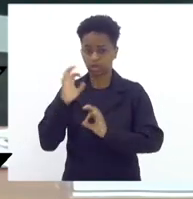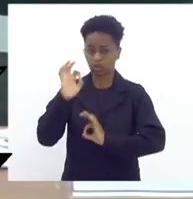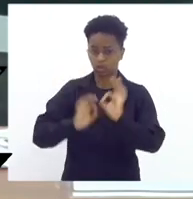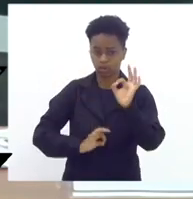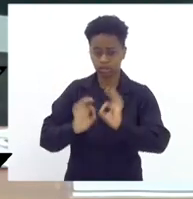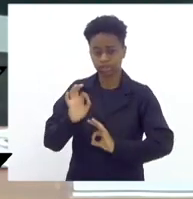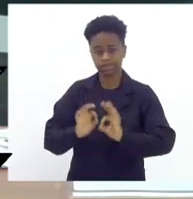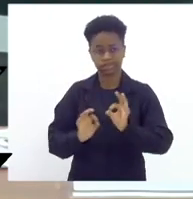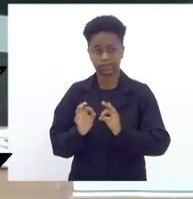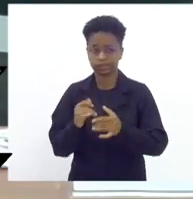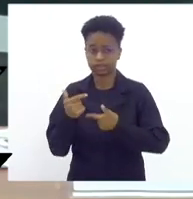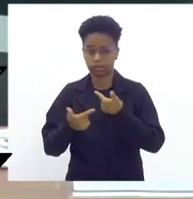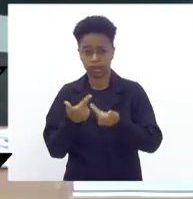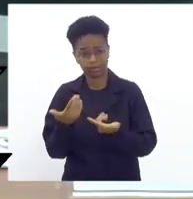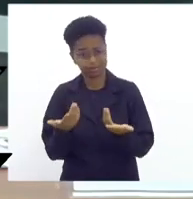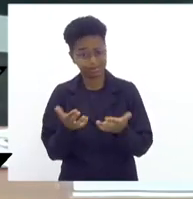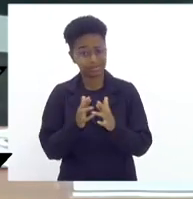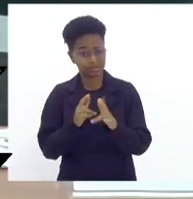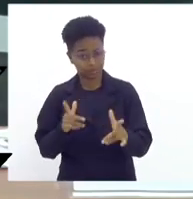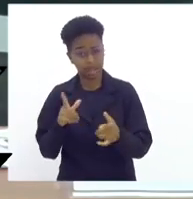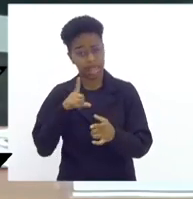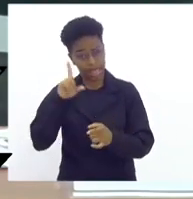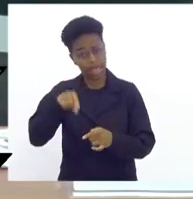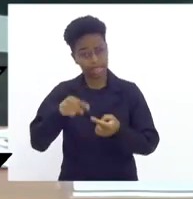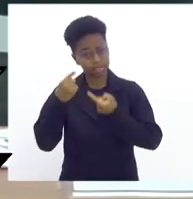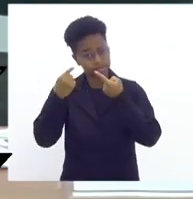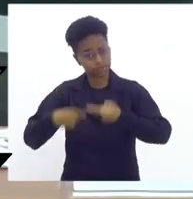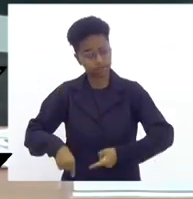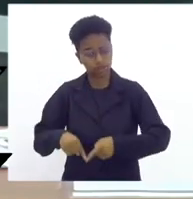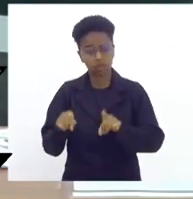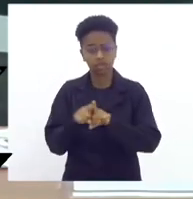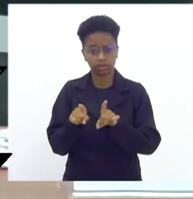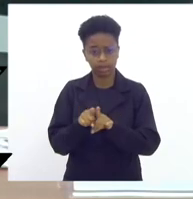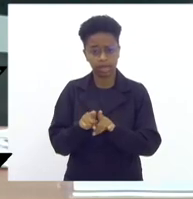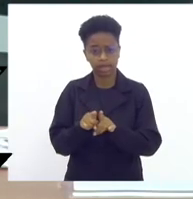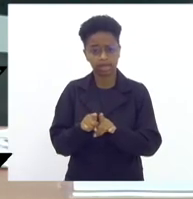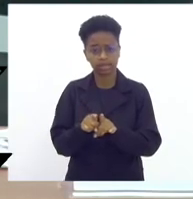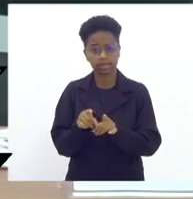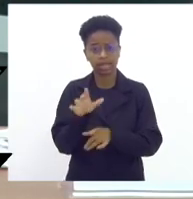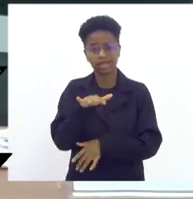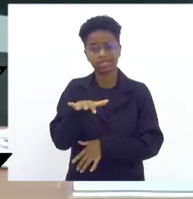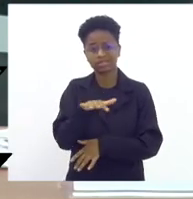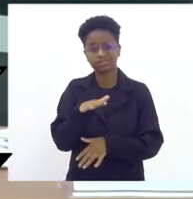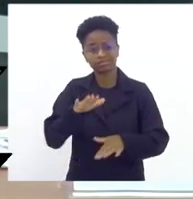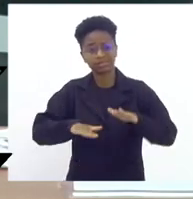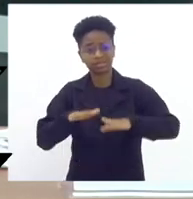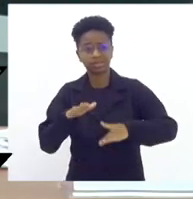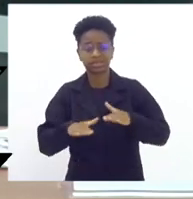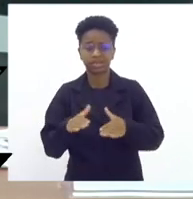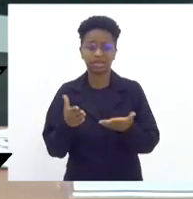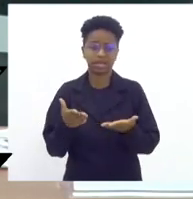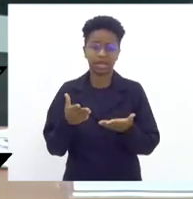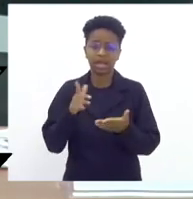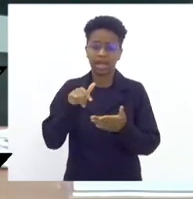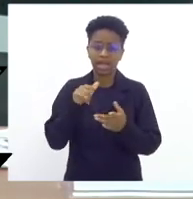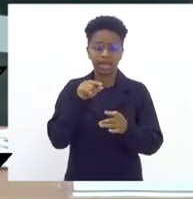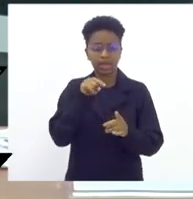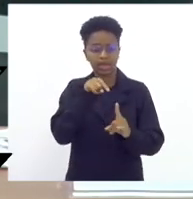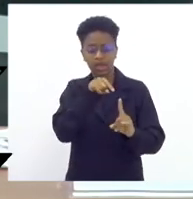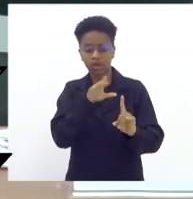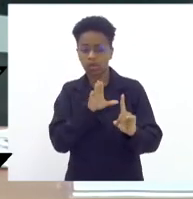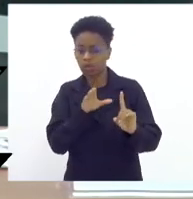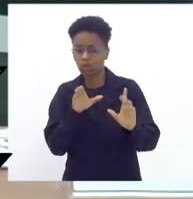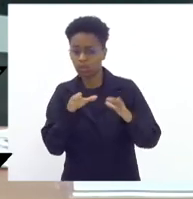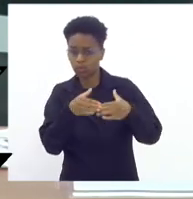do trabalho por vezes é desafiador e são eixos que muitas vezes são o público alvo do trabalho